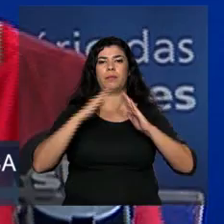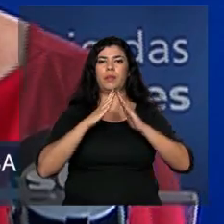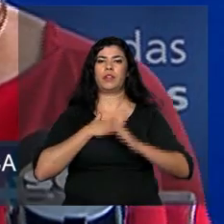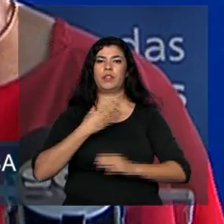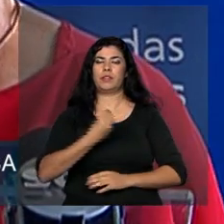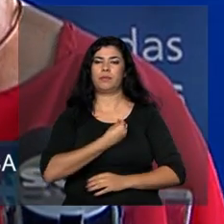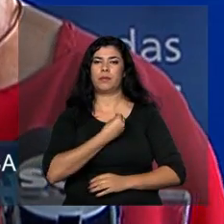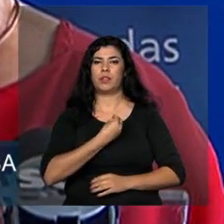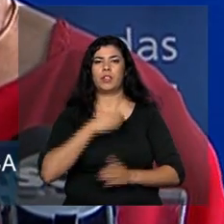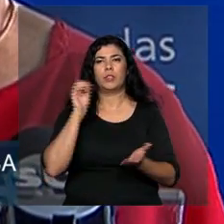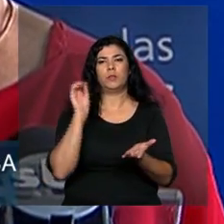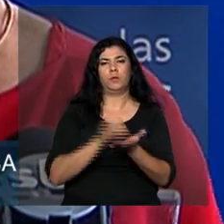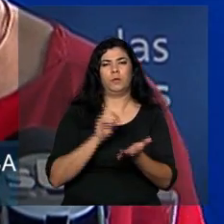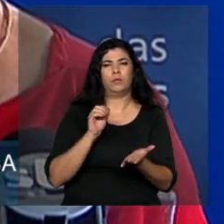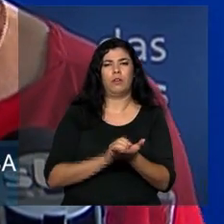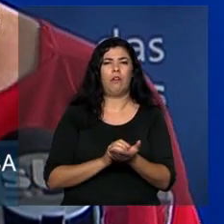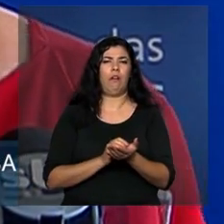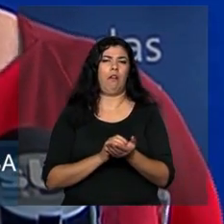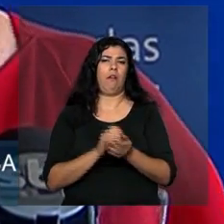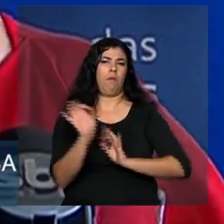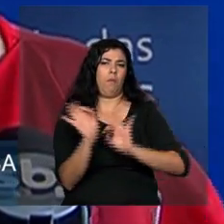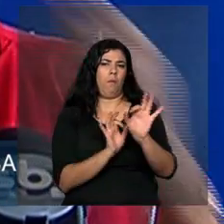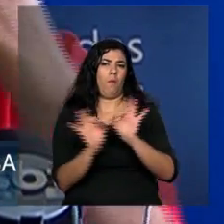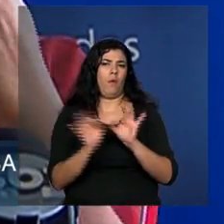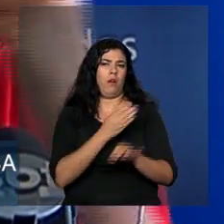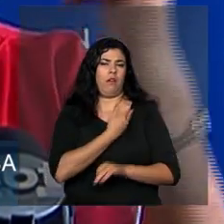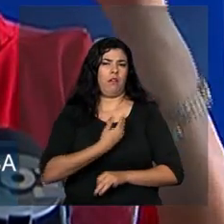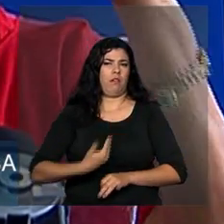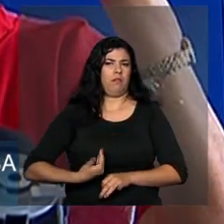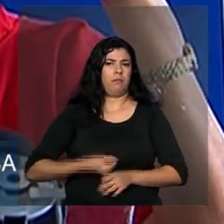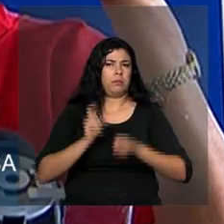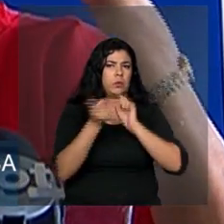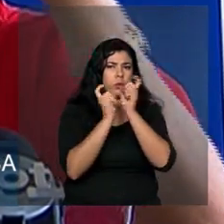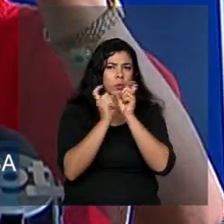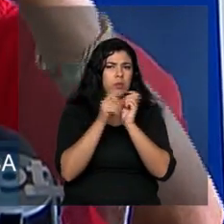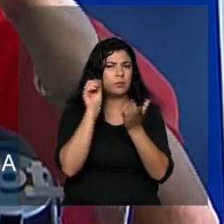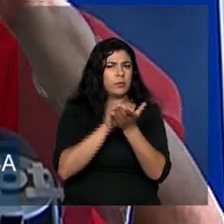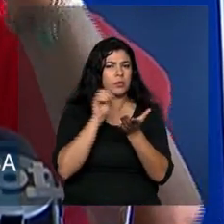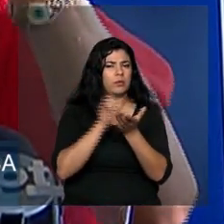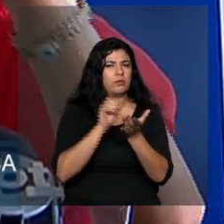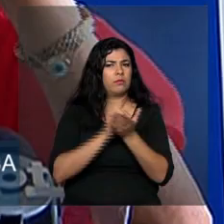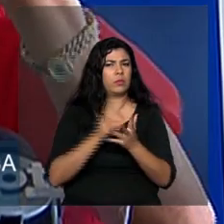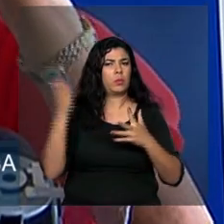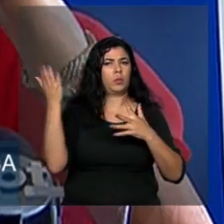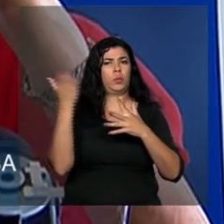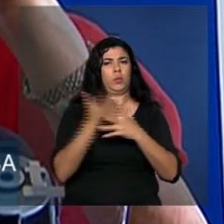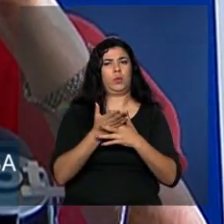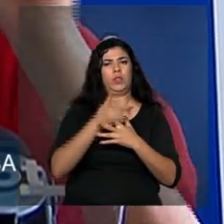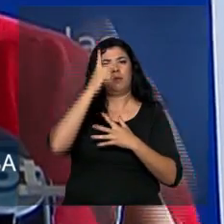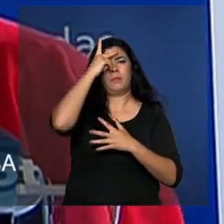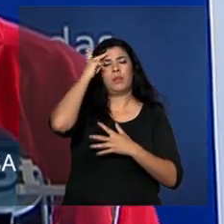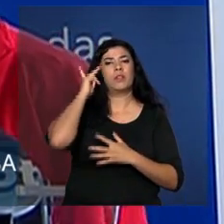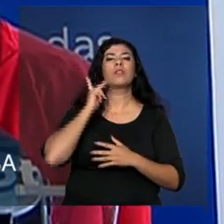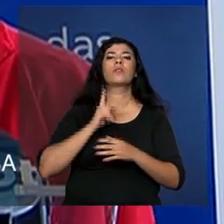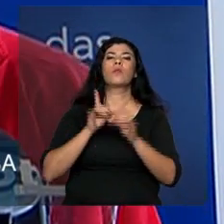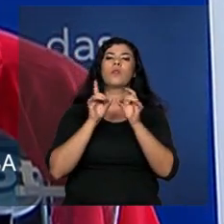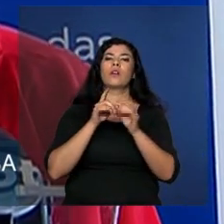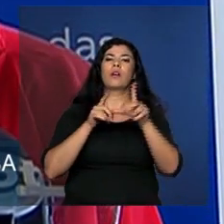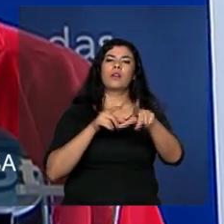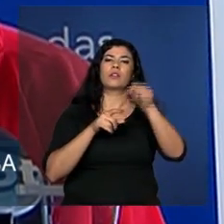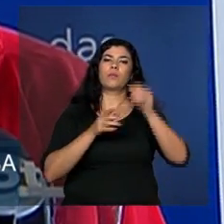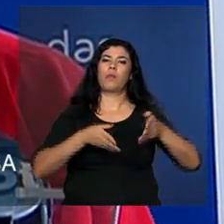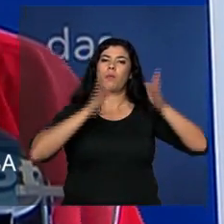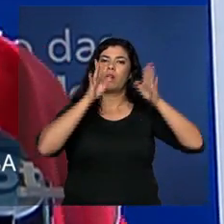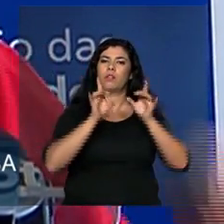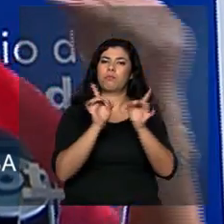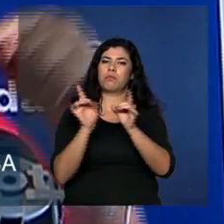falavam é falta de gestão, que em alguns casos o crime pega o apartamento e venda. Não é falta